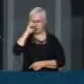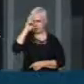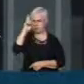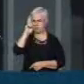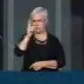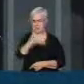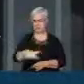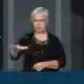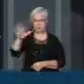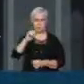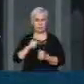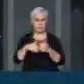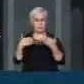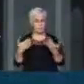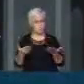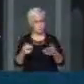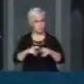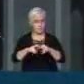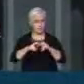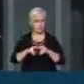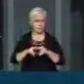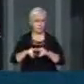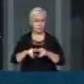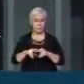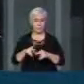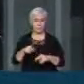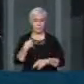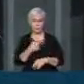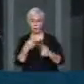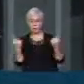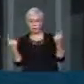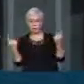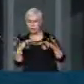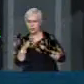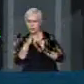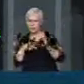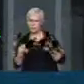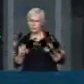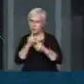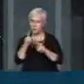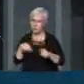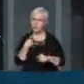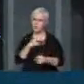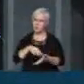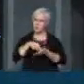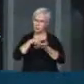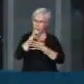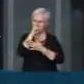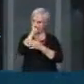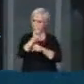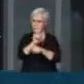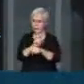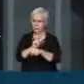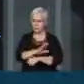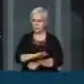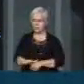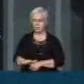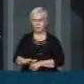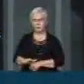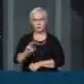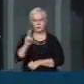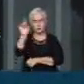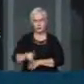Então, nessa condição, a gente jamais pode ser contra o projeto. Nós temos que fortalecer a proteção dos direitos da criança e do adolescente e